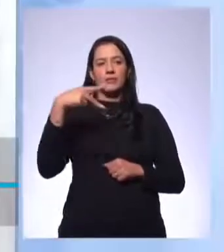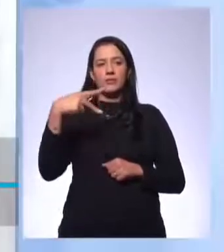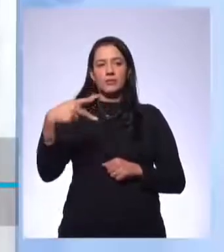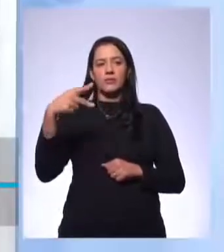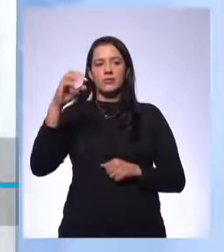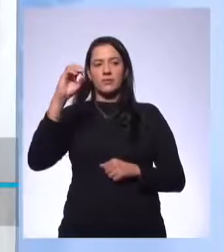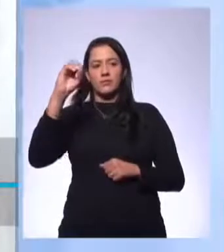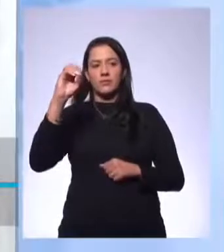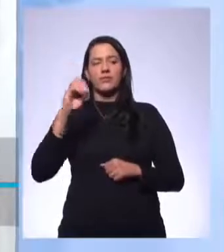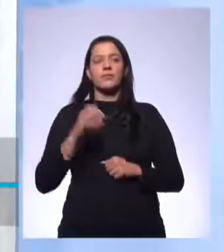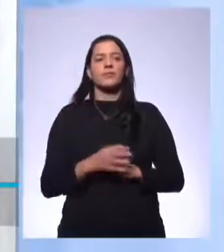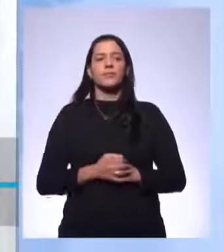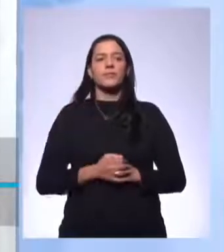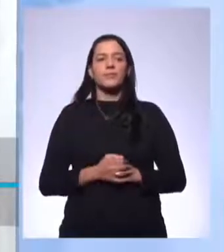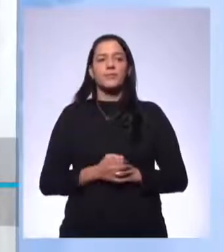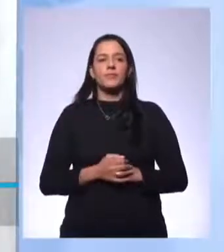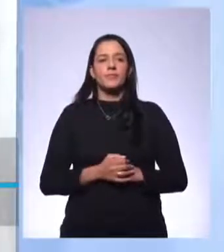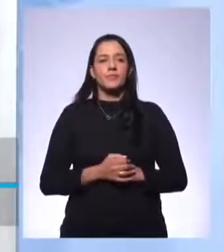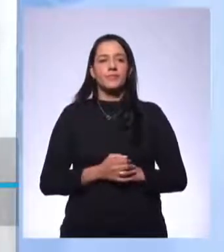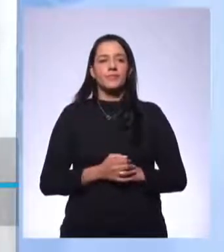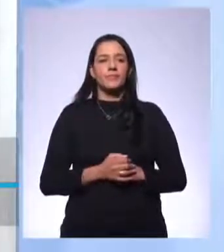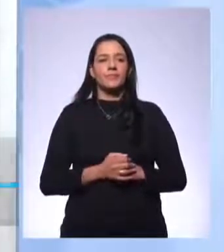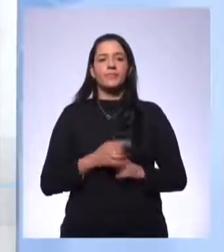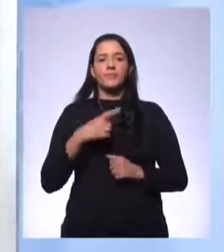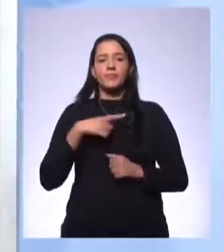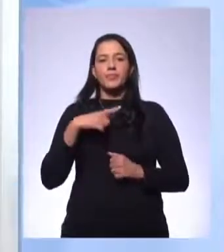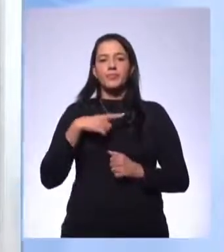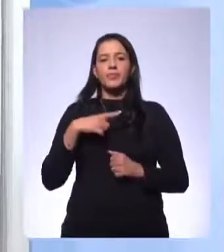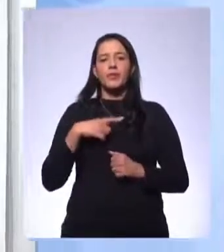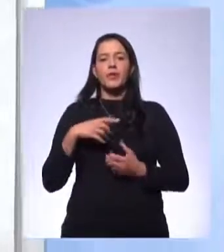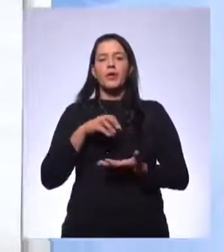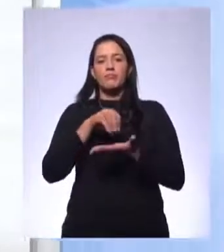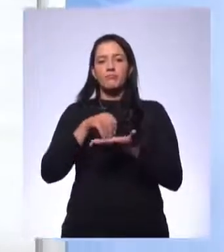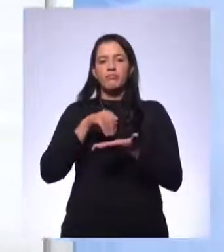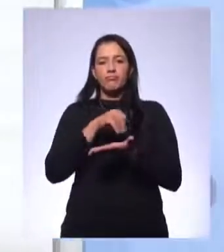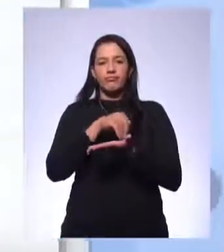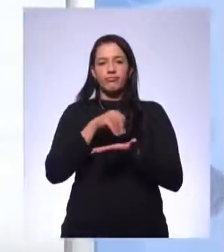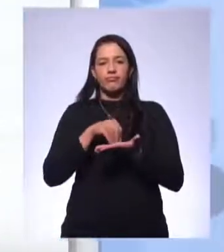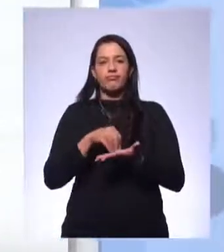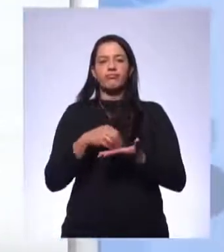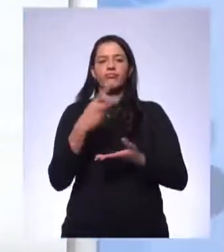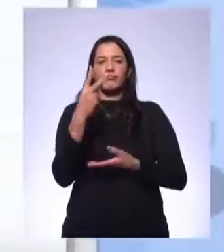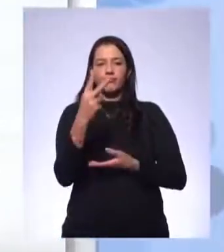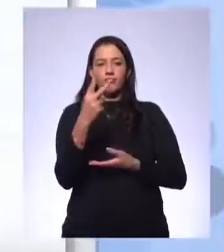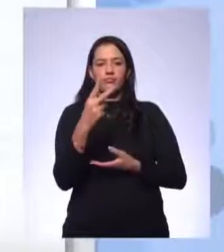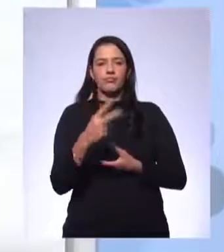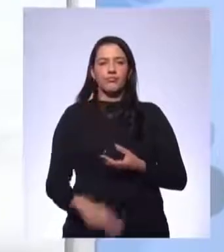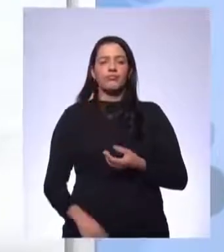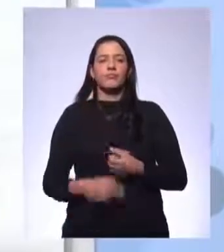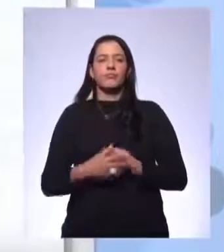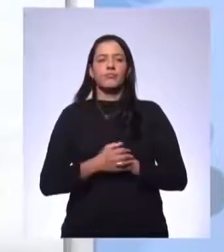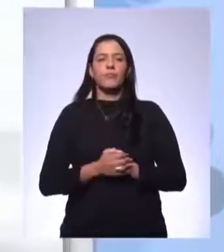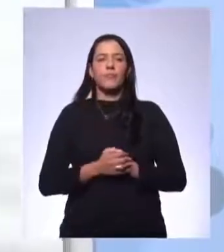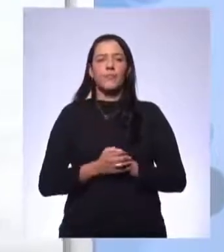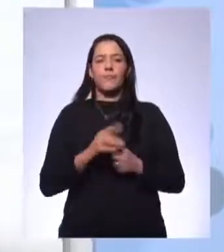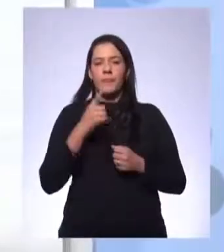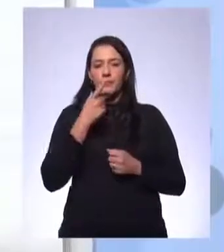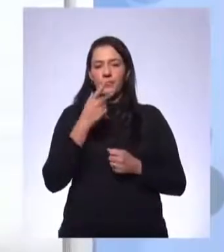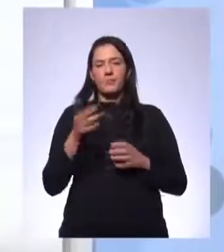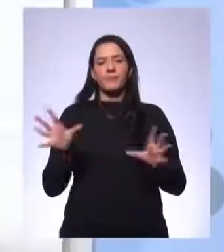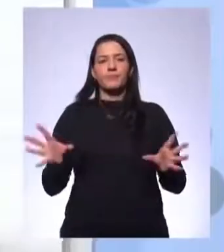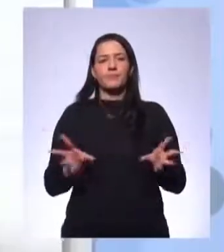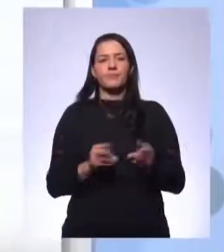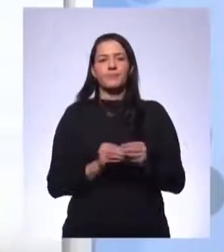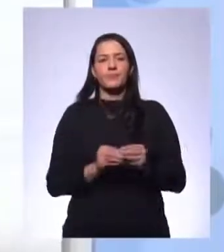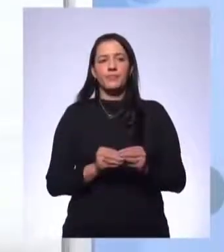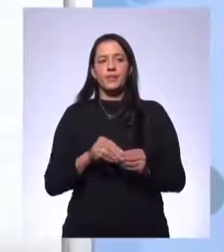H2O, quer dizer que são aqui dois átomos, né, de hidrogênio. Então, eu vou te fazer uma prévia, claro, porque na nossa